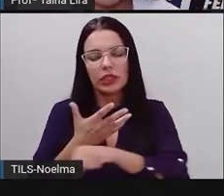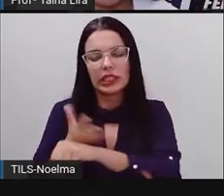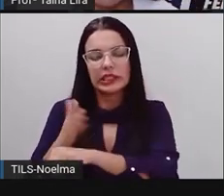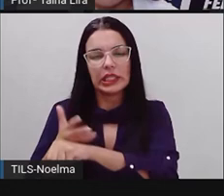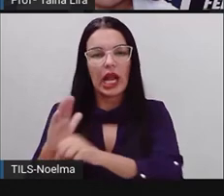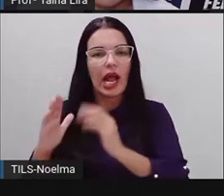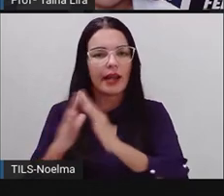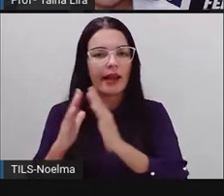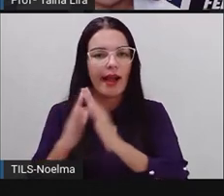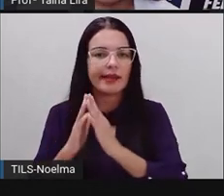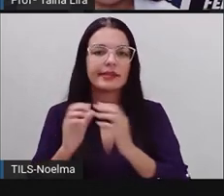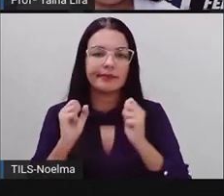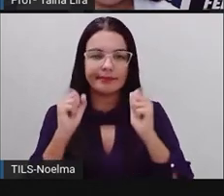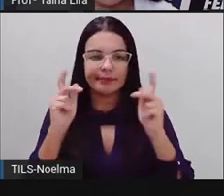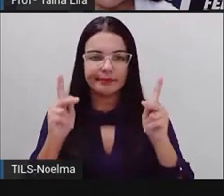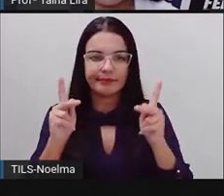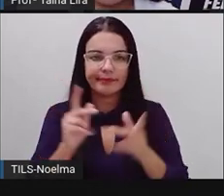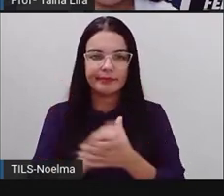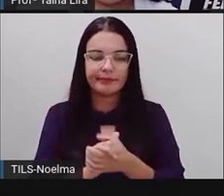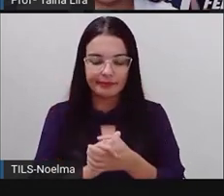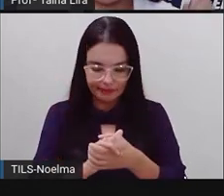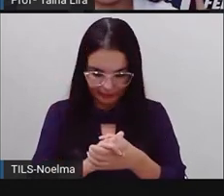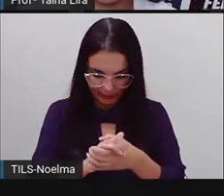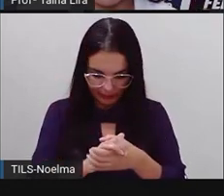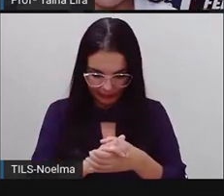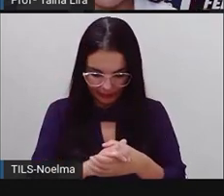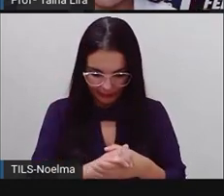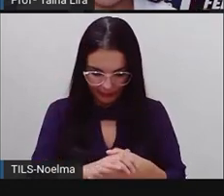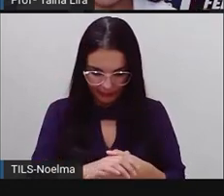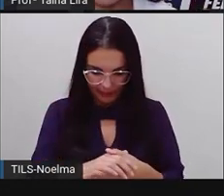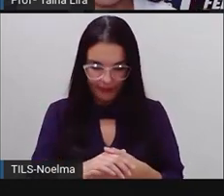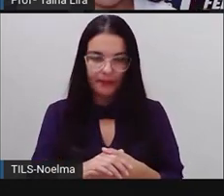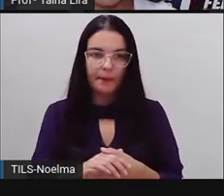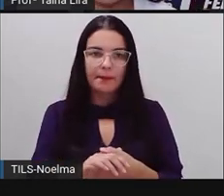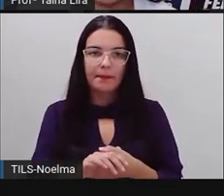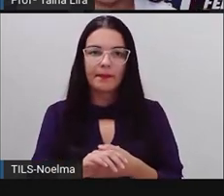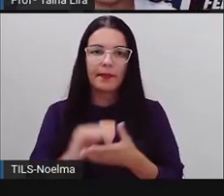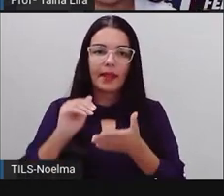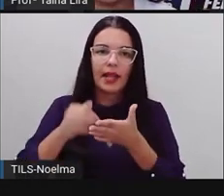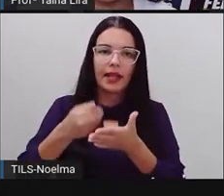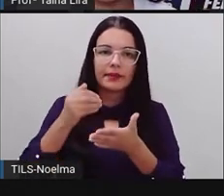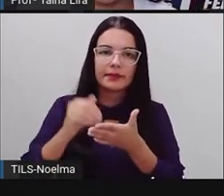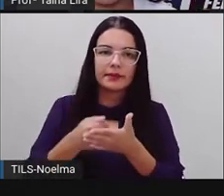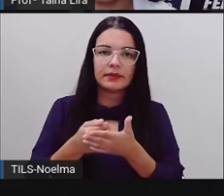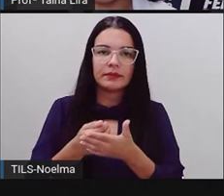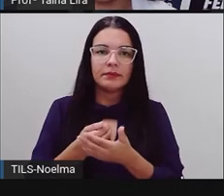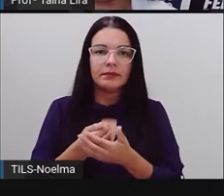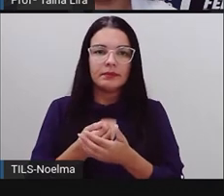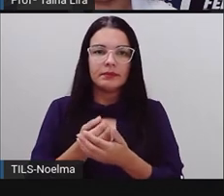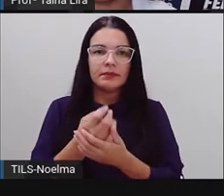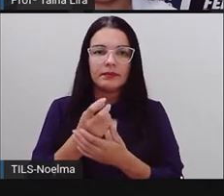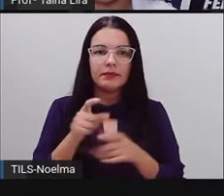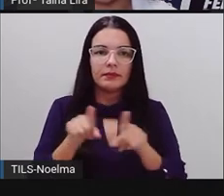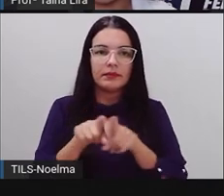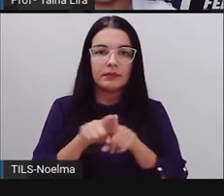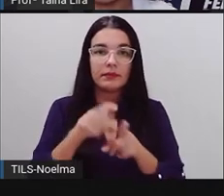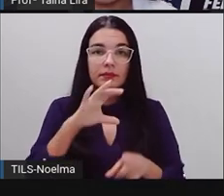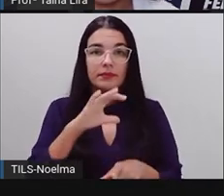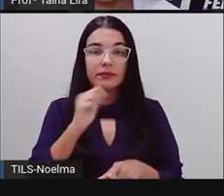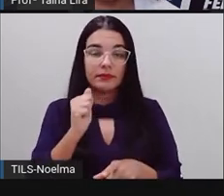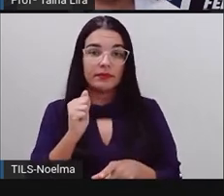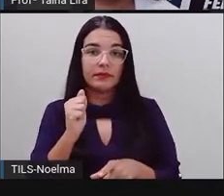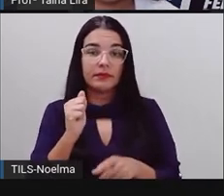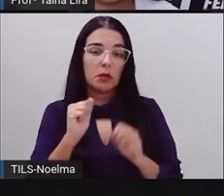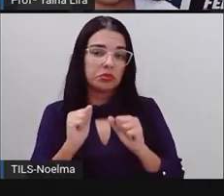tá bom vamos aqui alimentos frescos ó abacate poderia ser também abacaxi não é